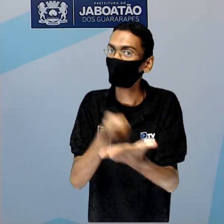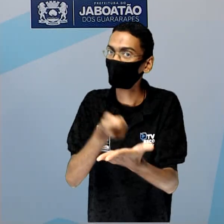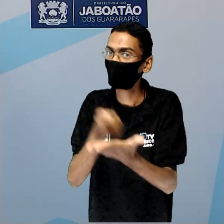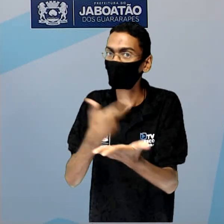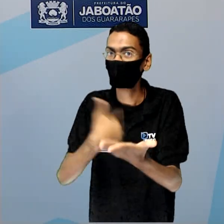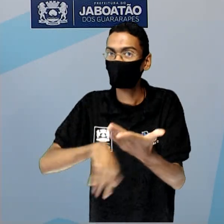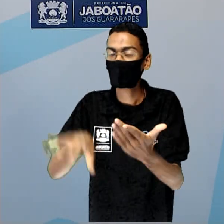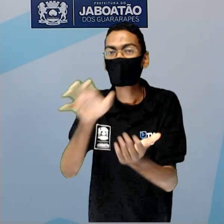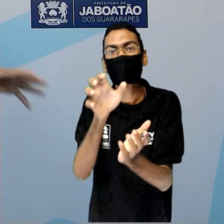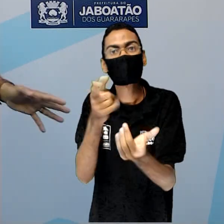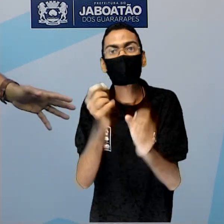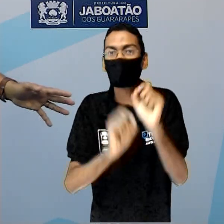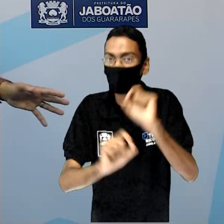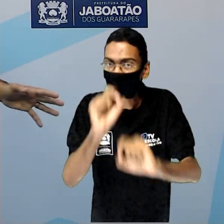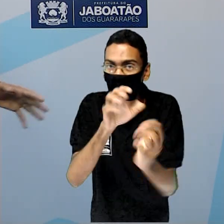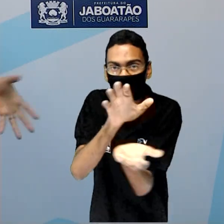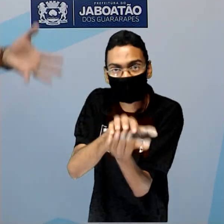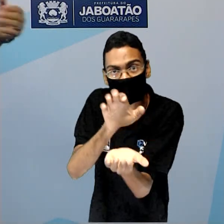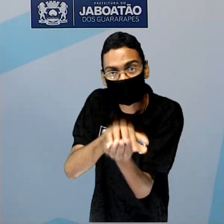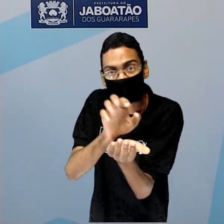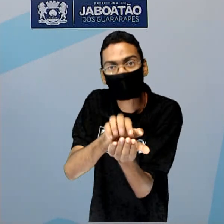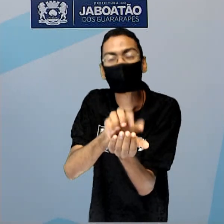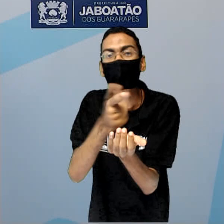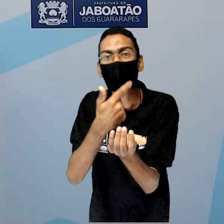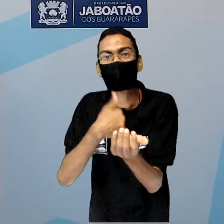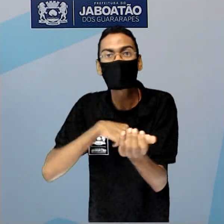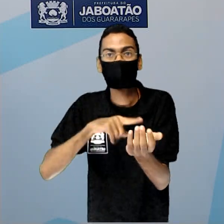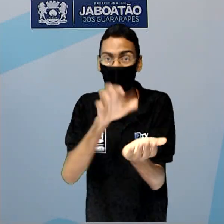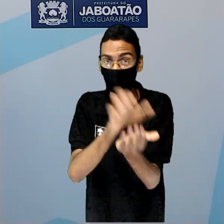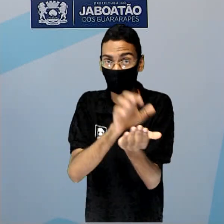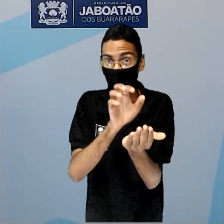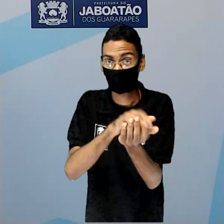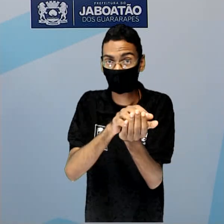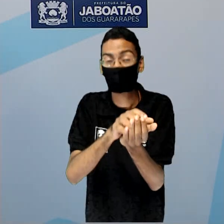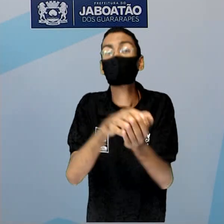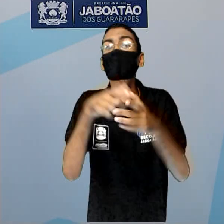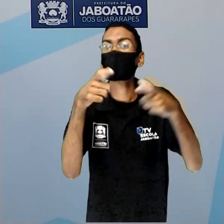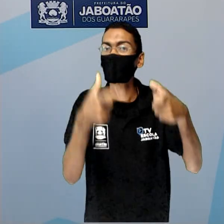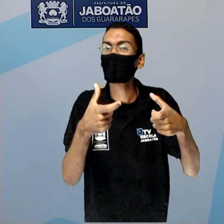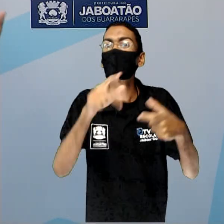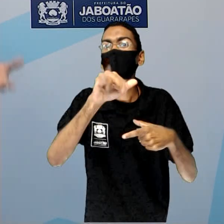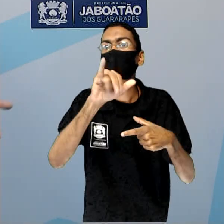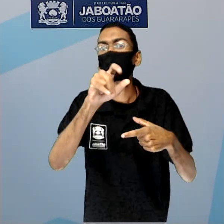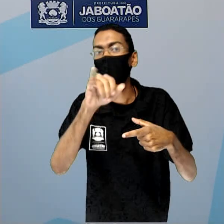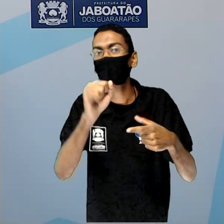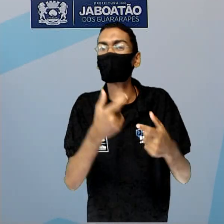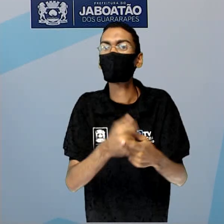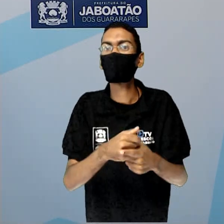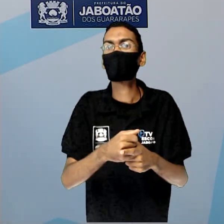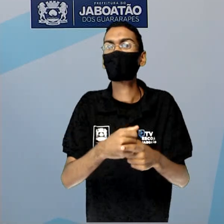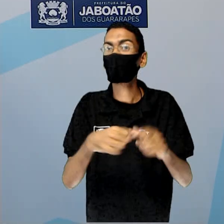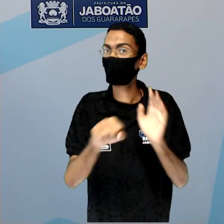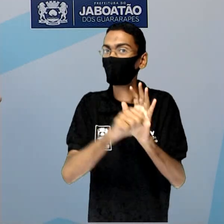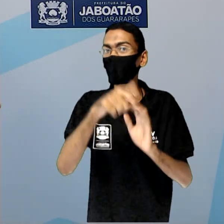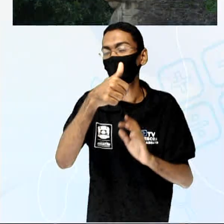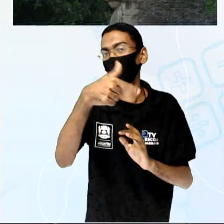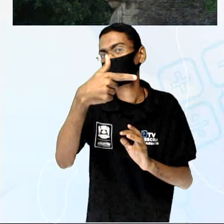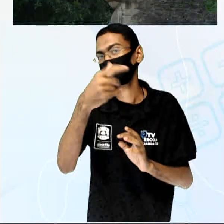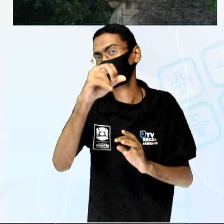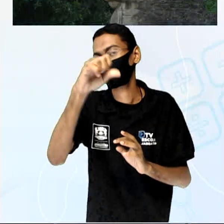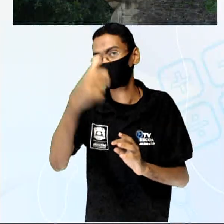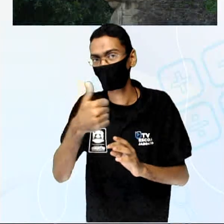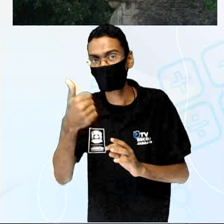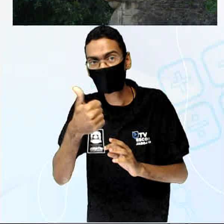deveria ser vila, mas não tinha como voltar atrás. Recife já era vila. Bom, em 1711 teve a resposta dos